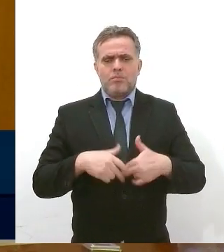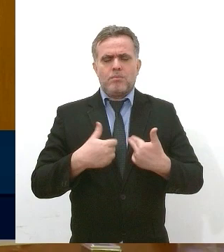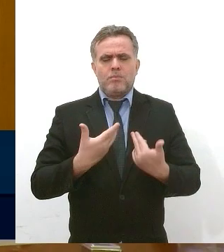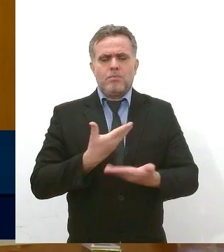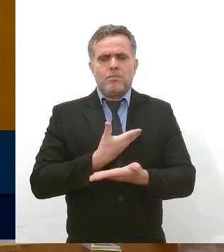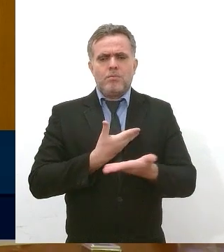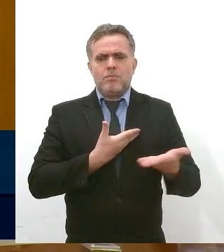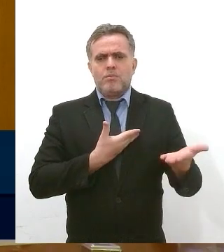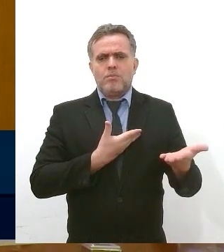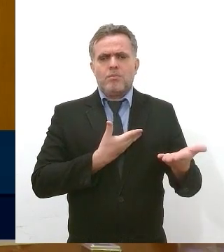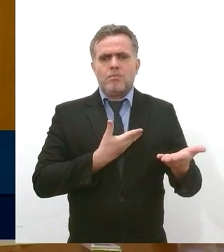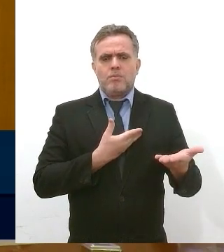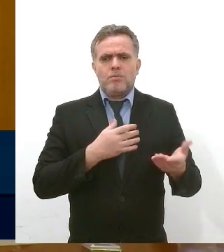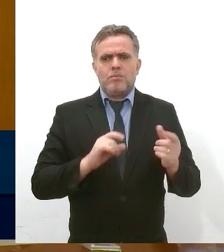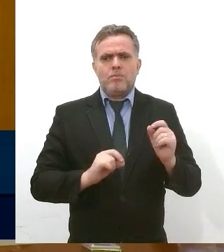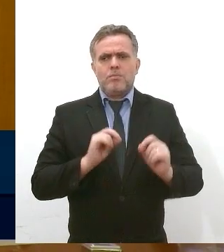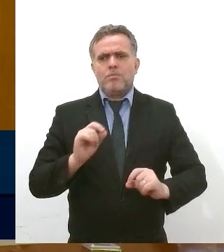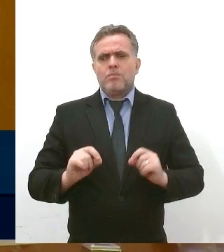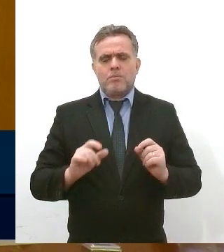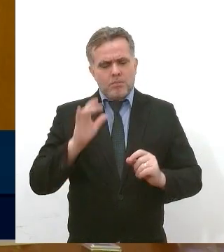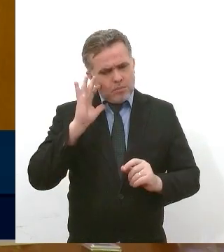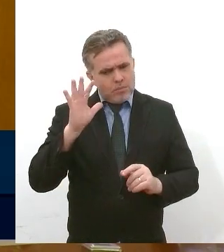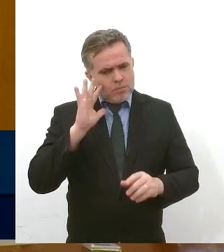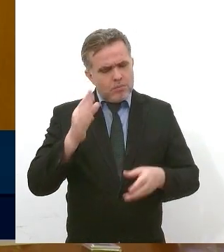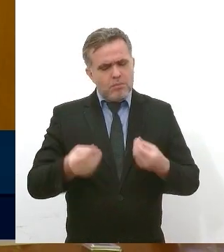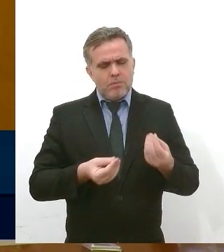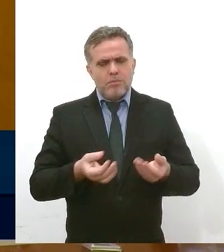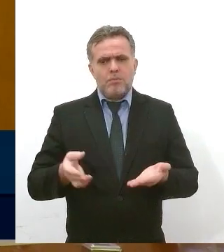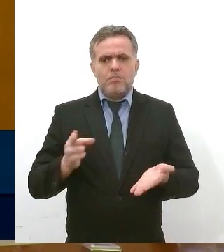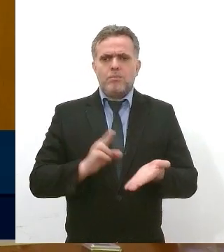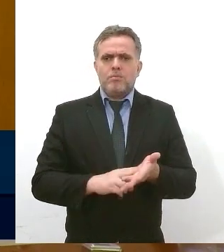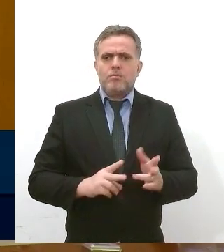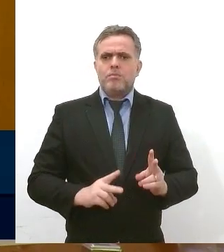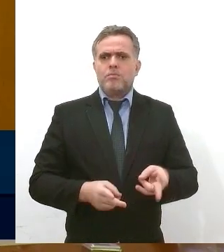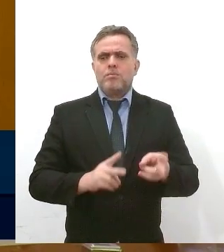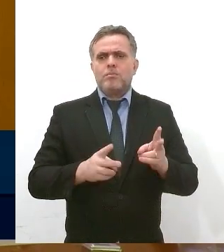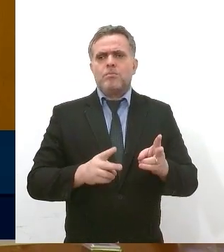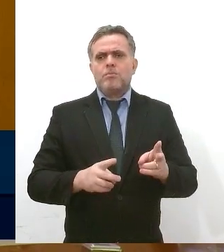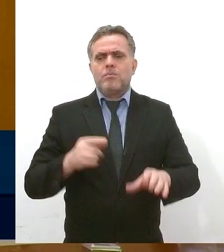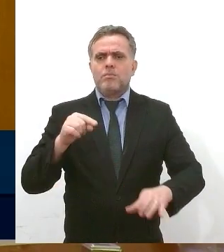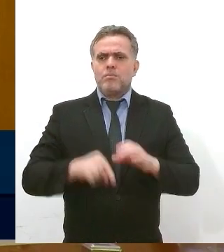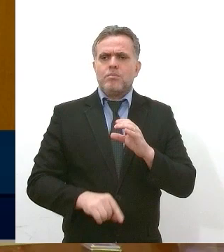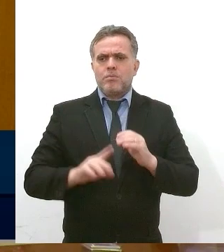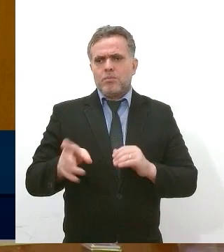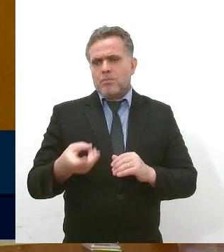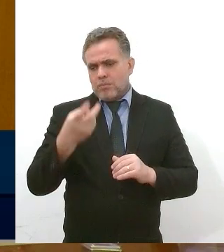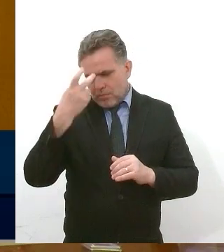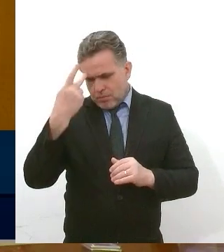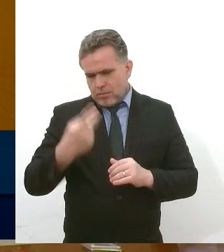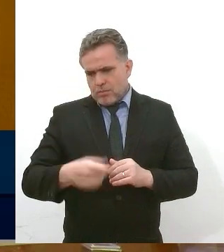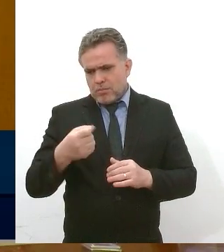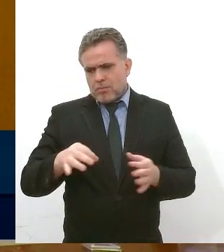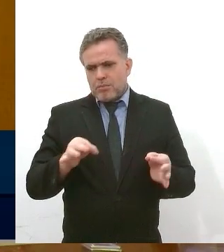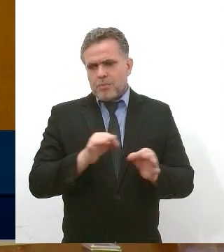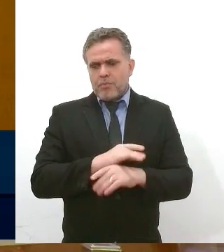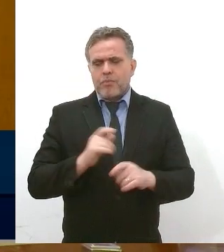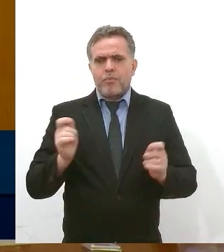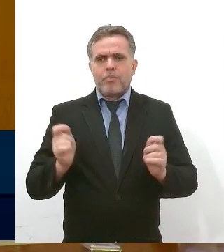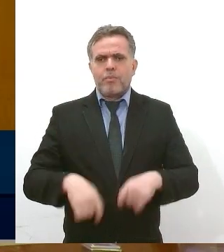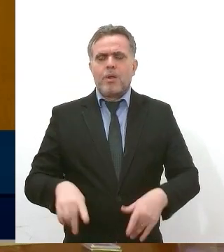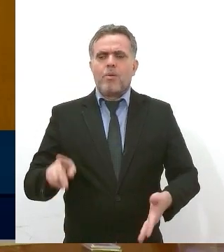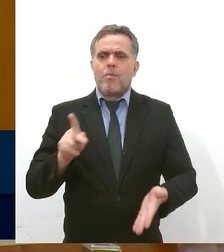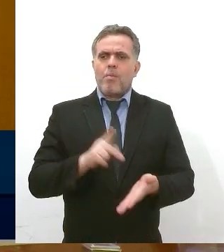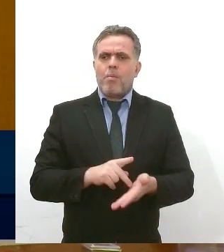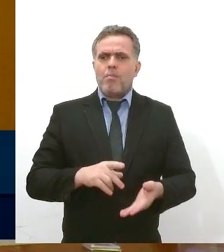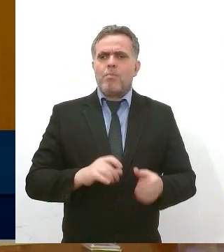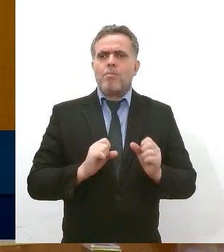seja consenso que não exista nada mais culturalmente sergipano do que o grande potencial turístico de que o